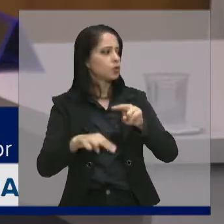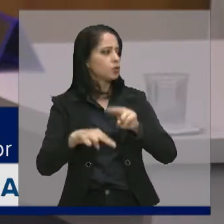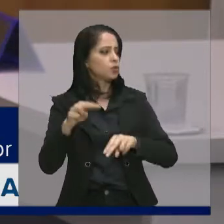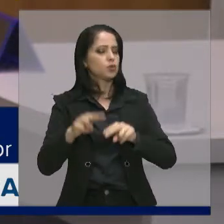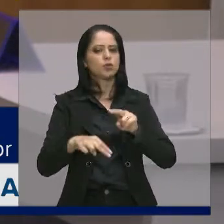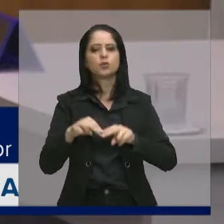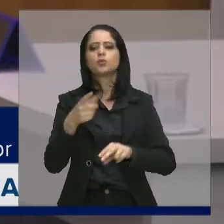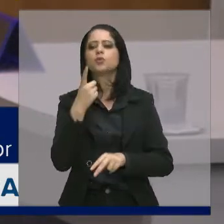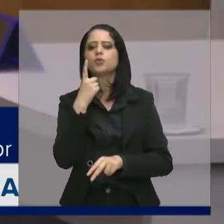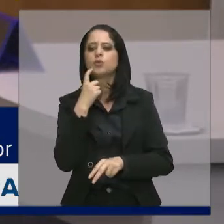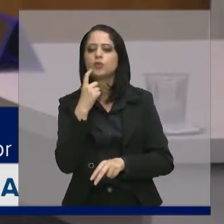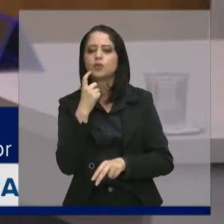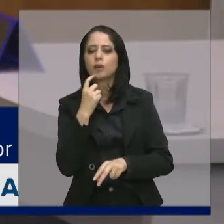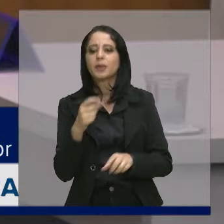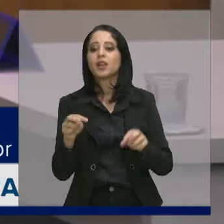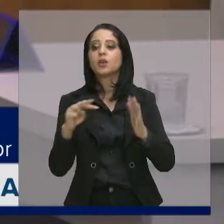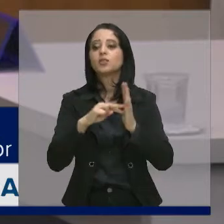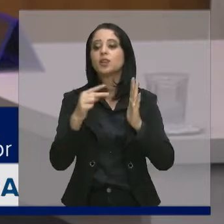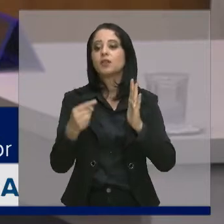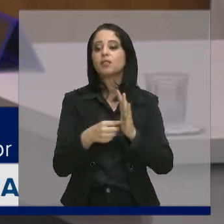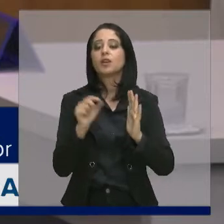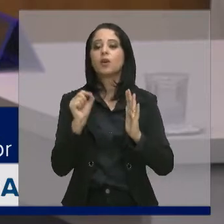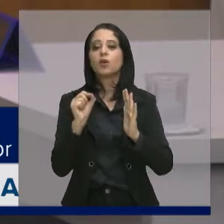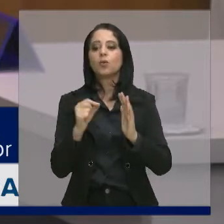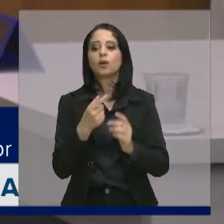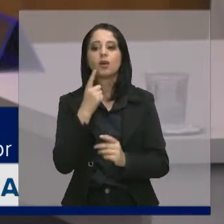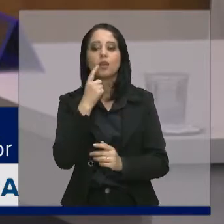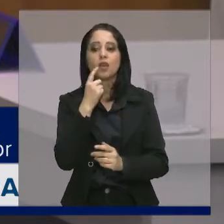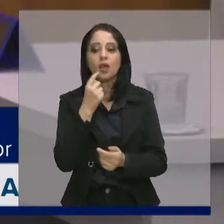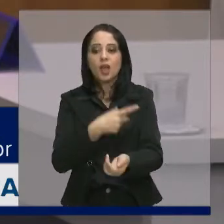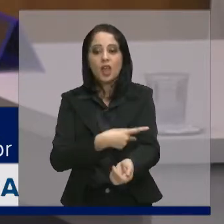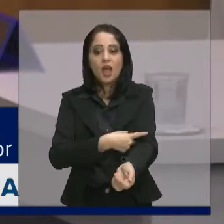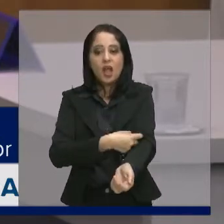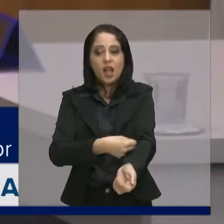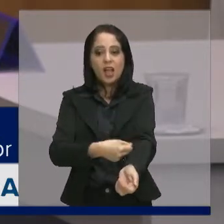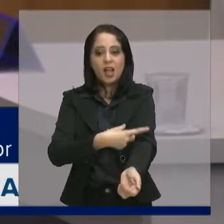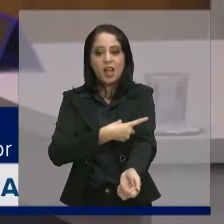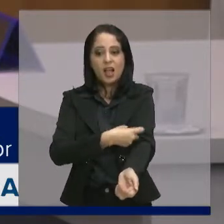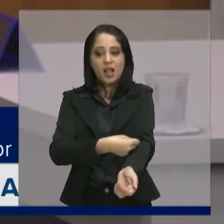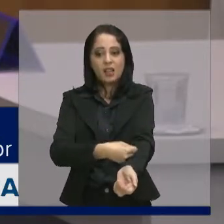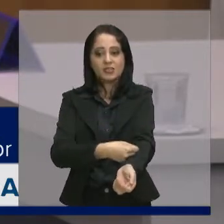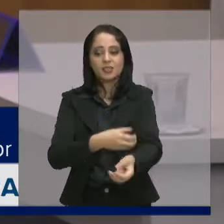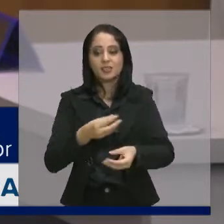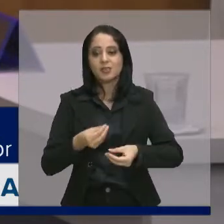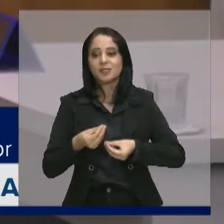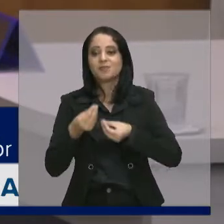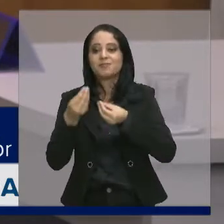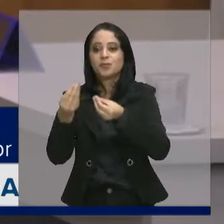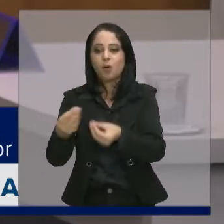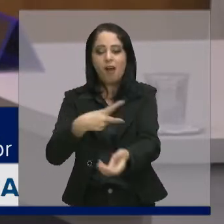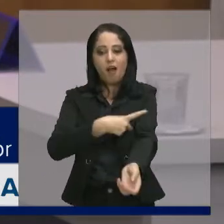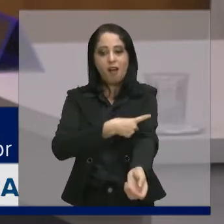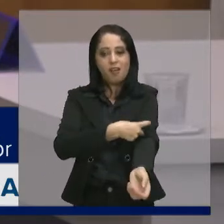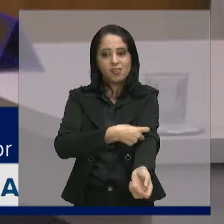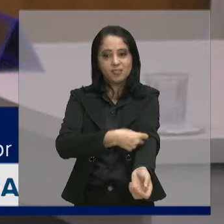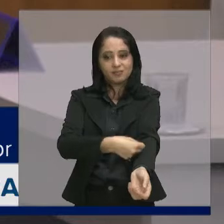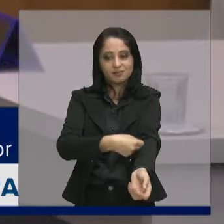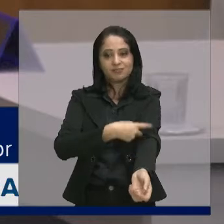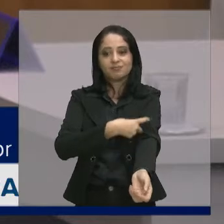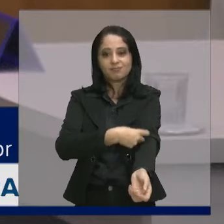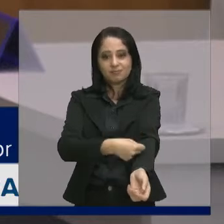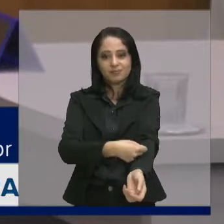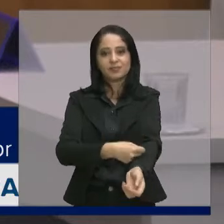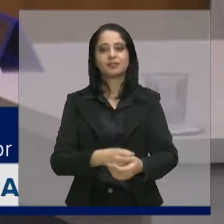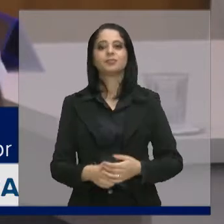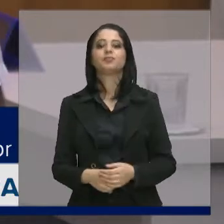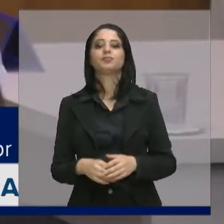relação à doação de sangue. Nós sabemos que essa época que nós estamos vivendo é uma época que traz